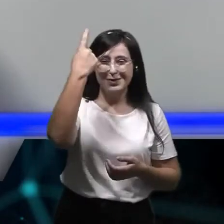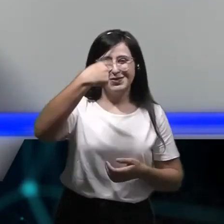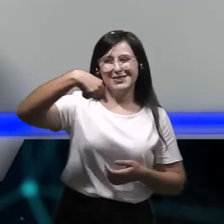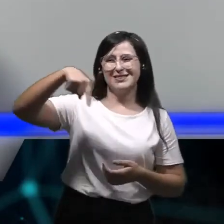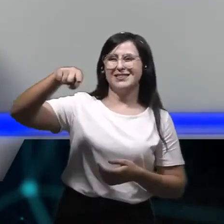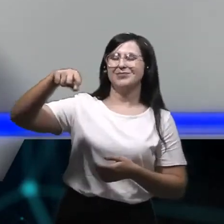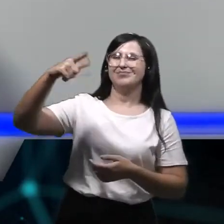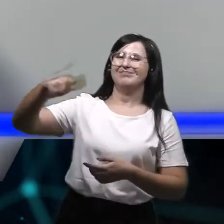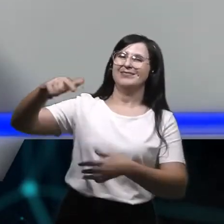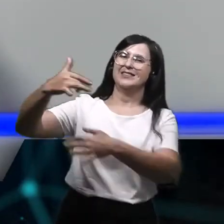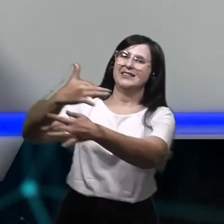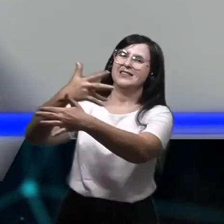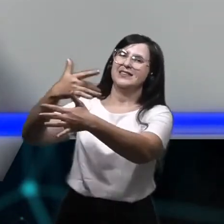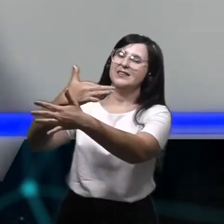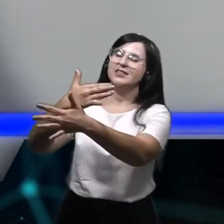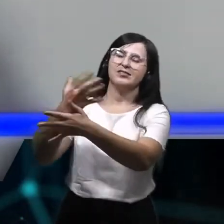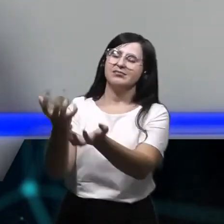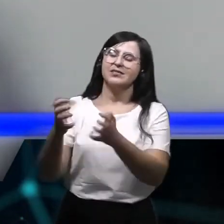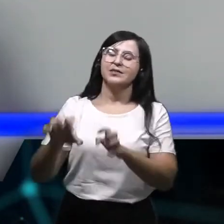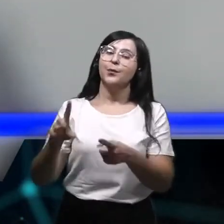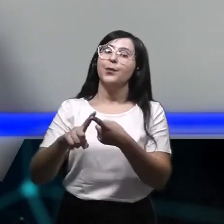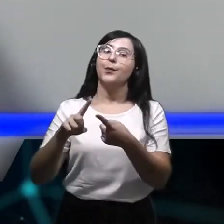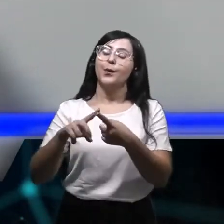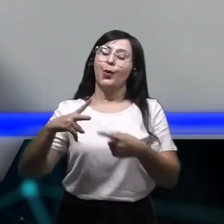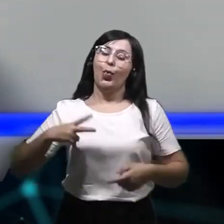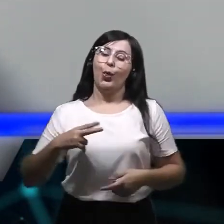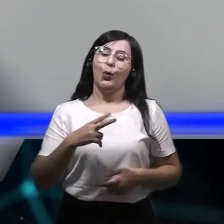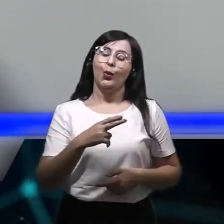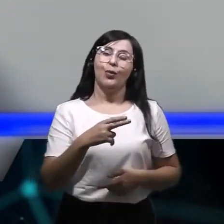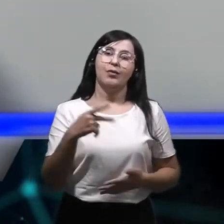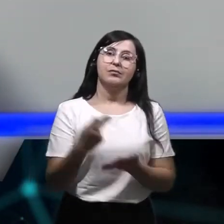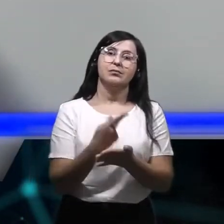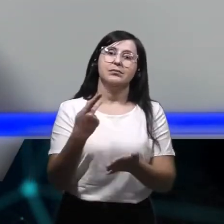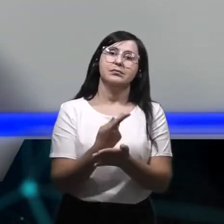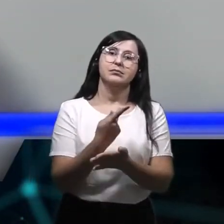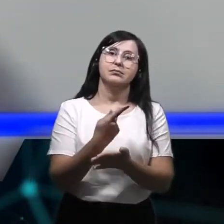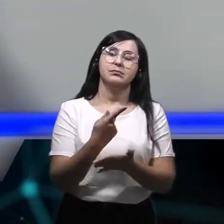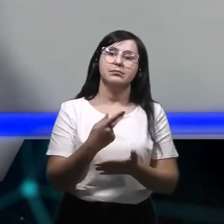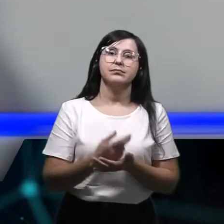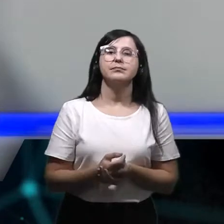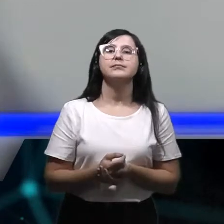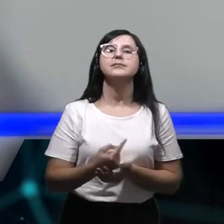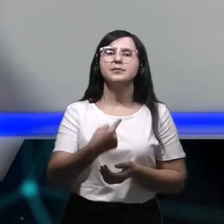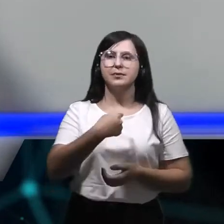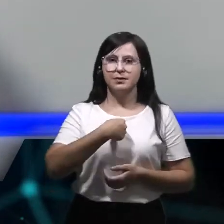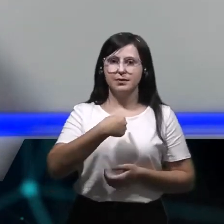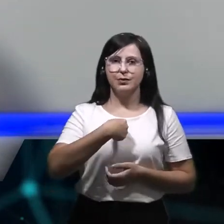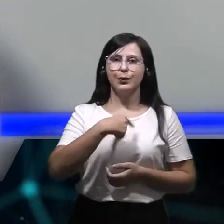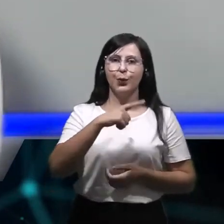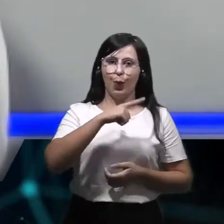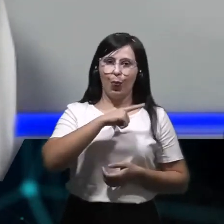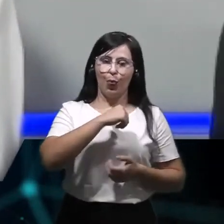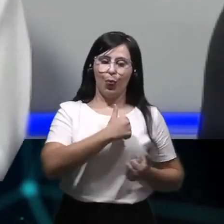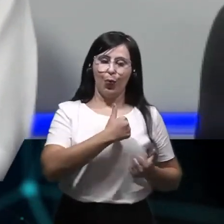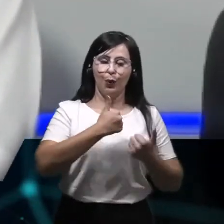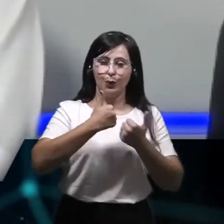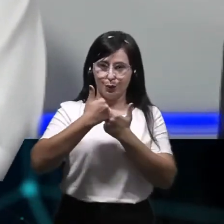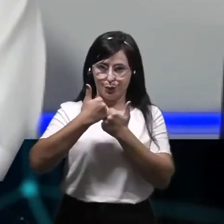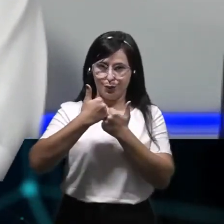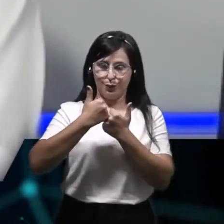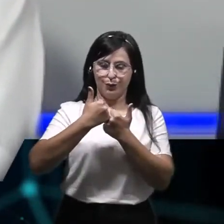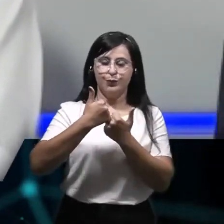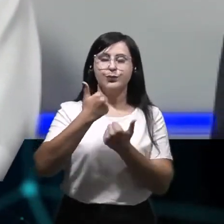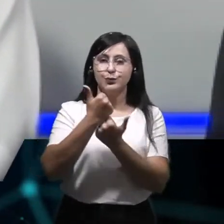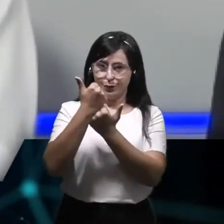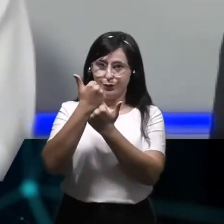fora, nem tampouco cirurgias, que é um absurdo, né? Eu tenho o meu vice, doutor Mesquita,